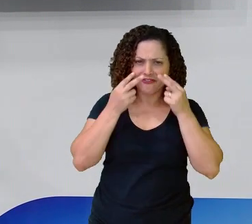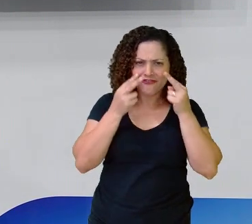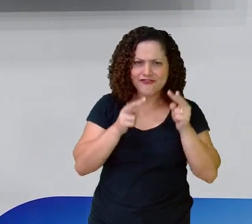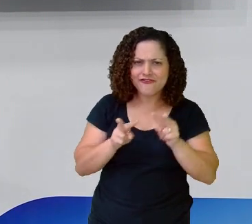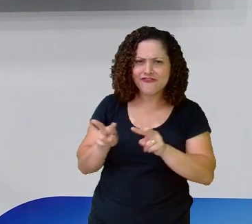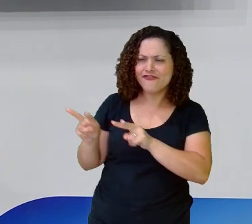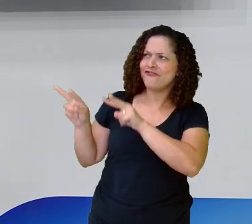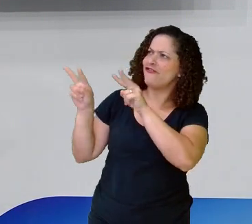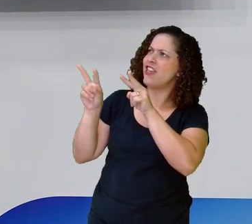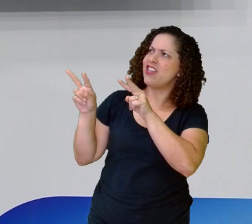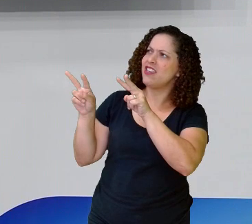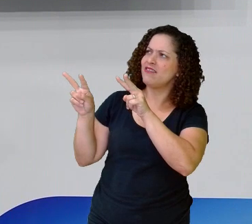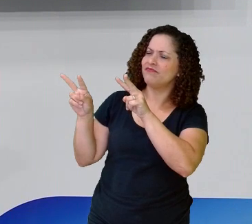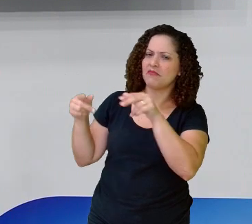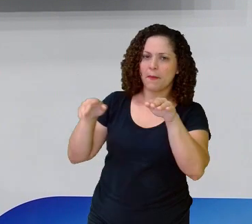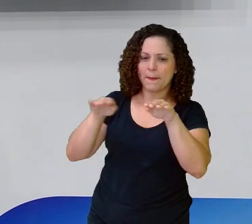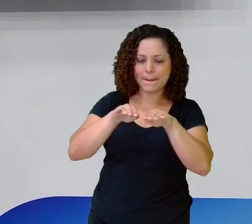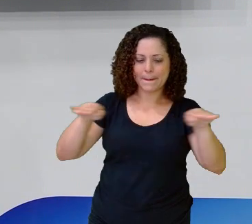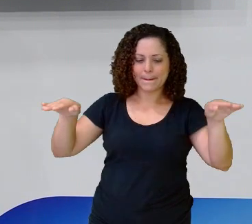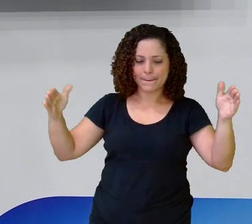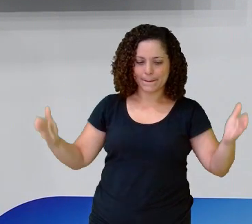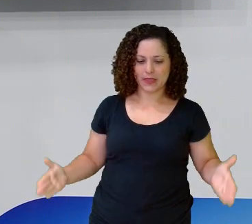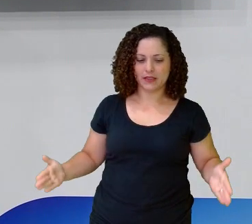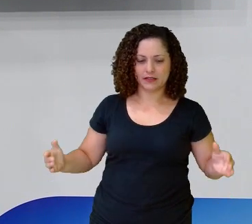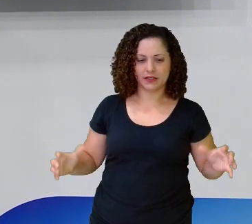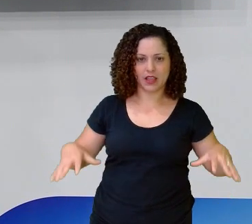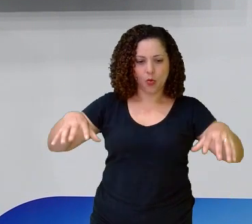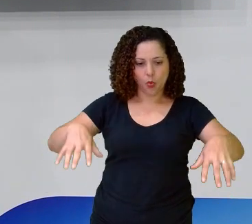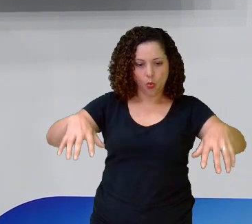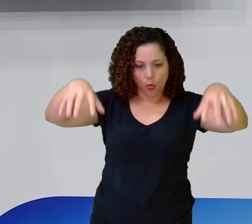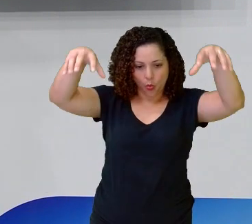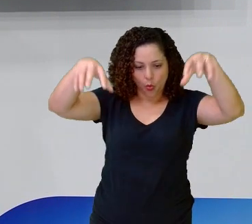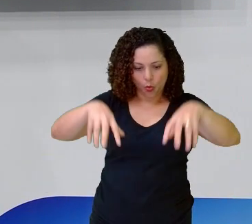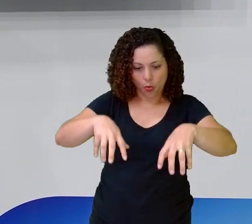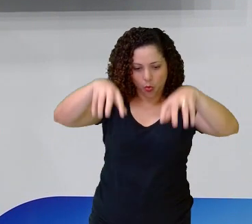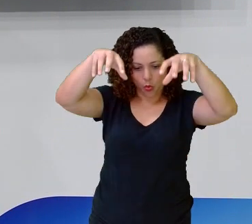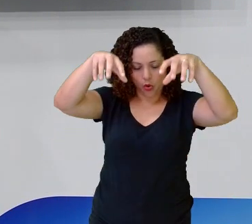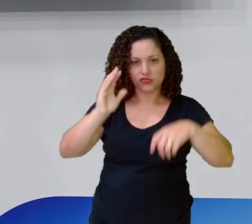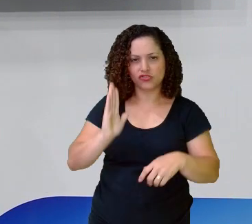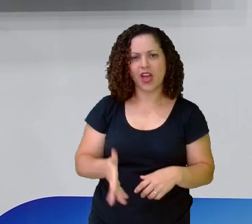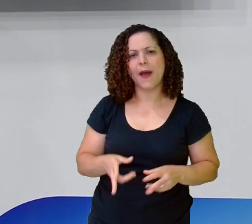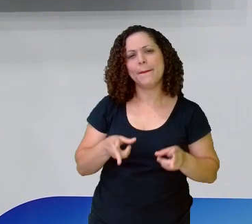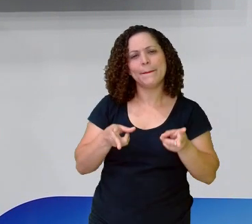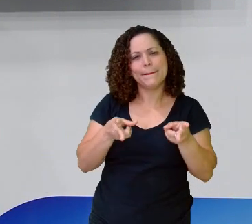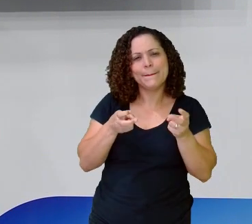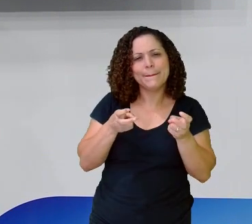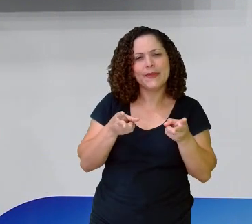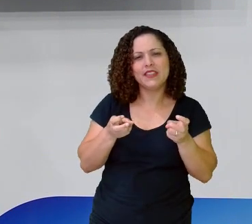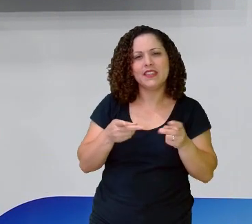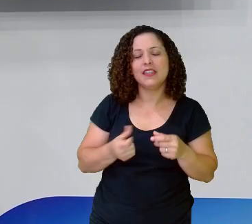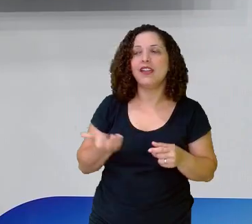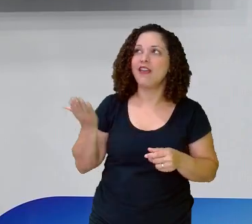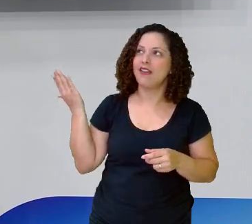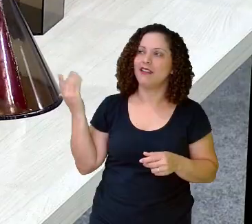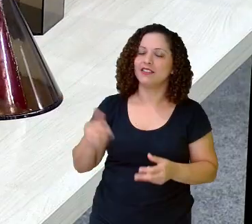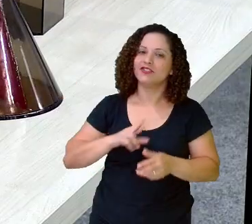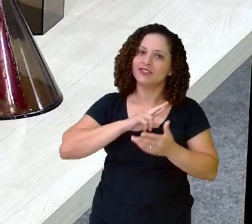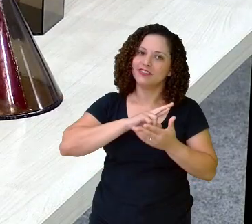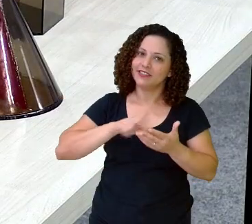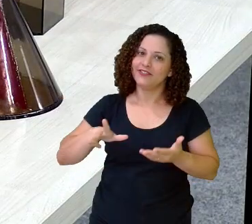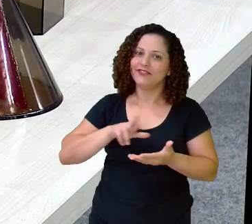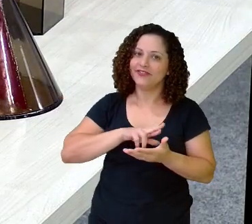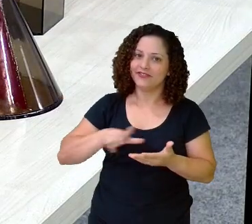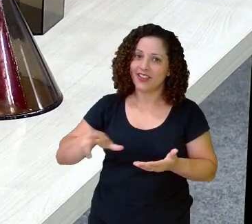observando essas formas, você já consegue perceber que elas existem de uma forma diferenciada